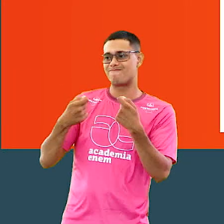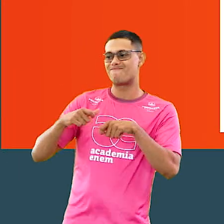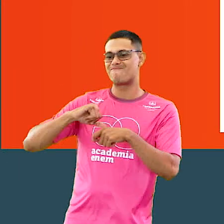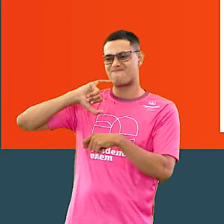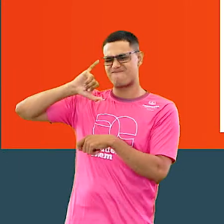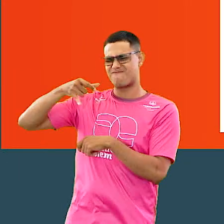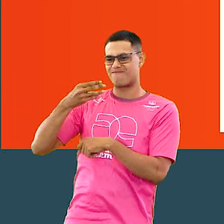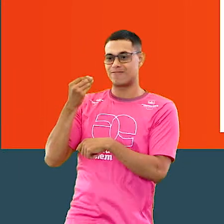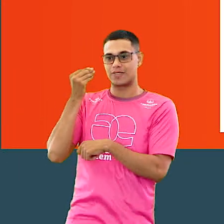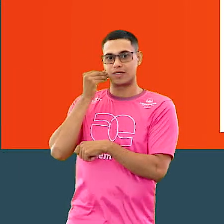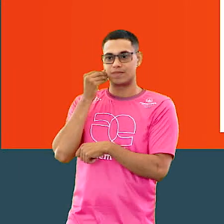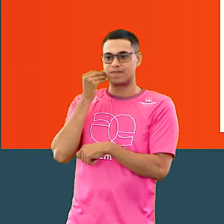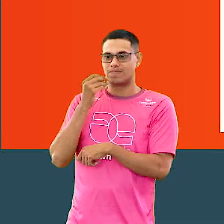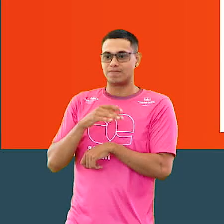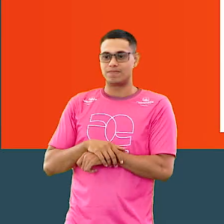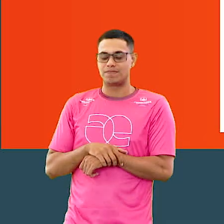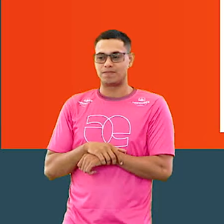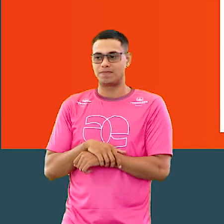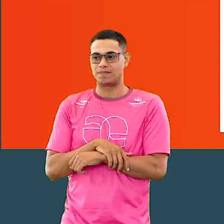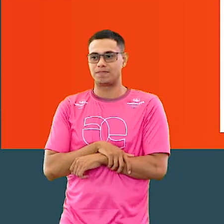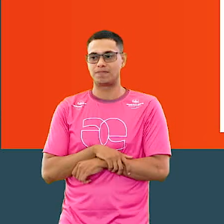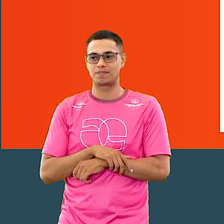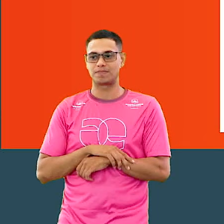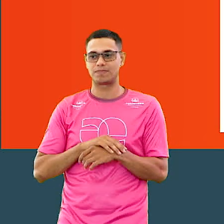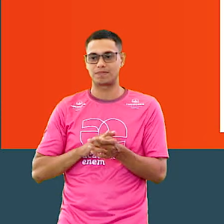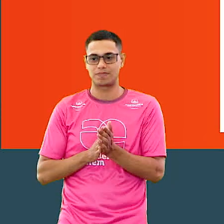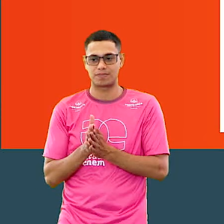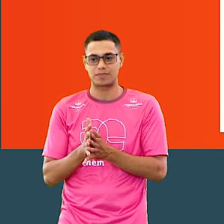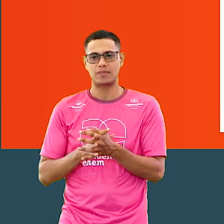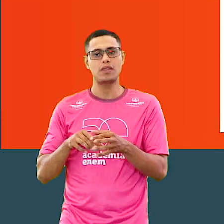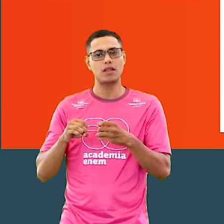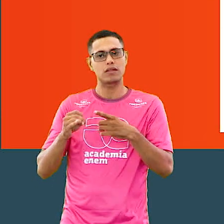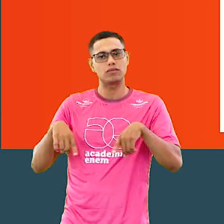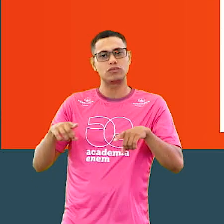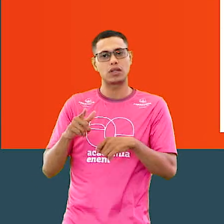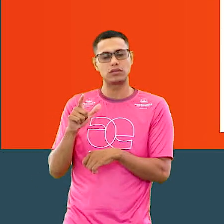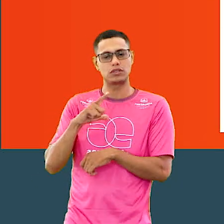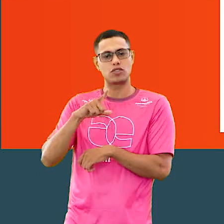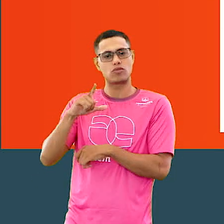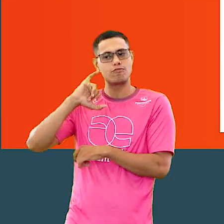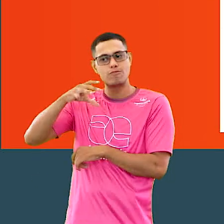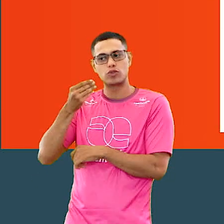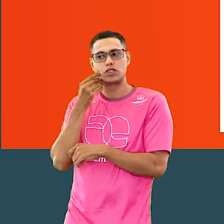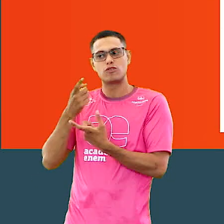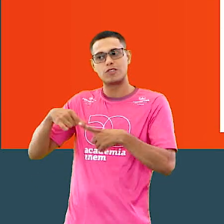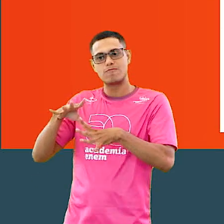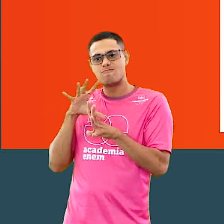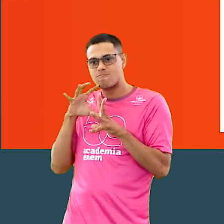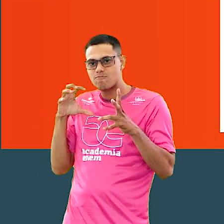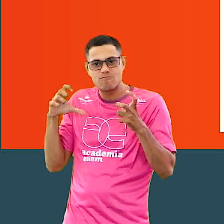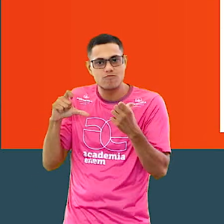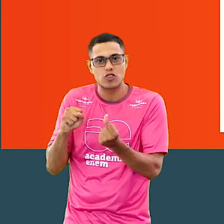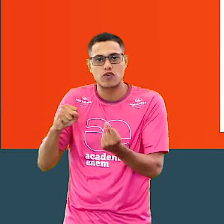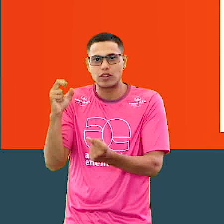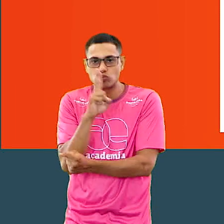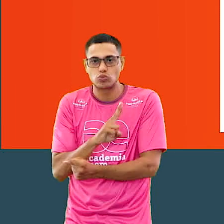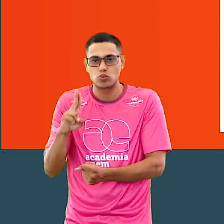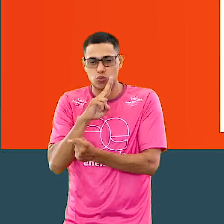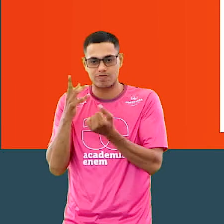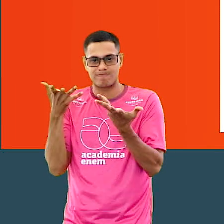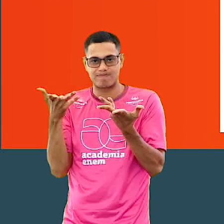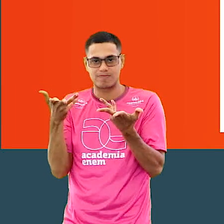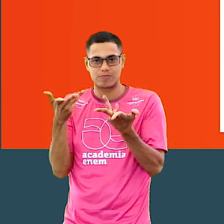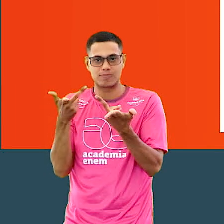oportunidade. Quando vocês conseguem essa oportunidade, vocês agarram e vocês fazem